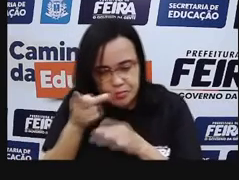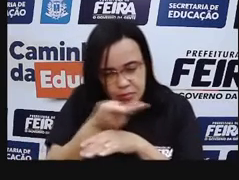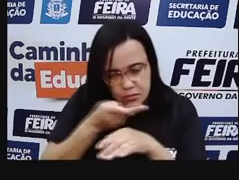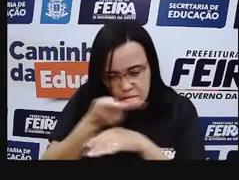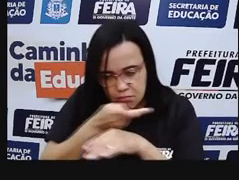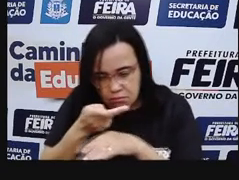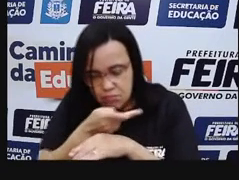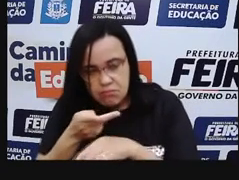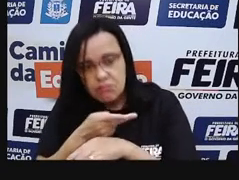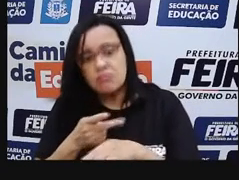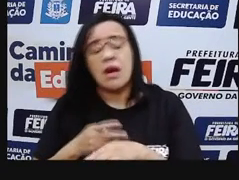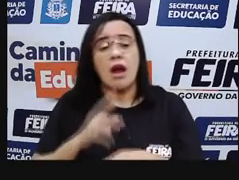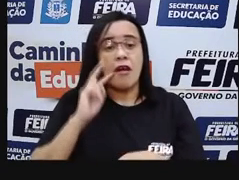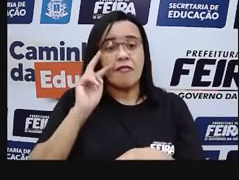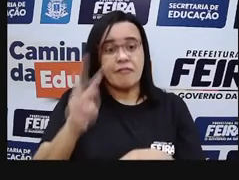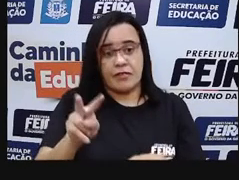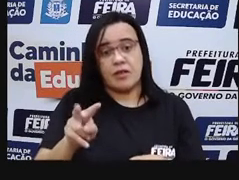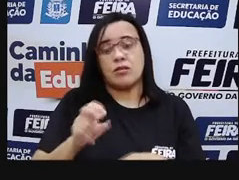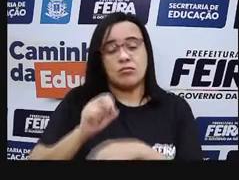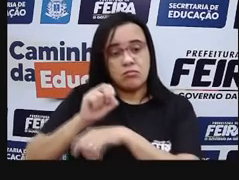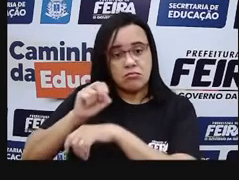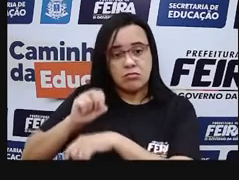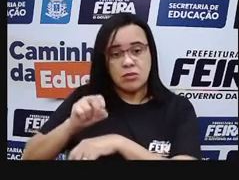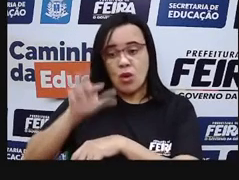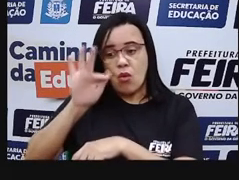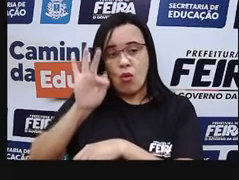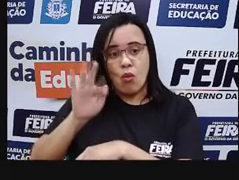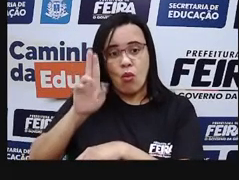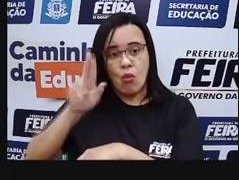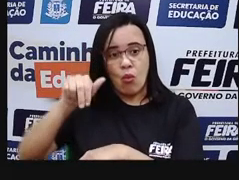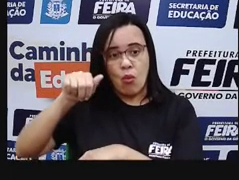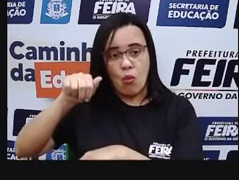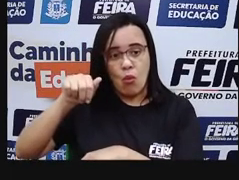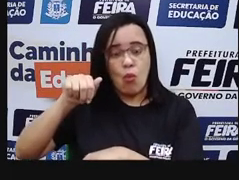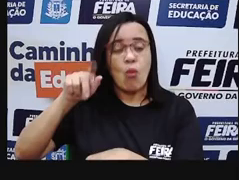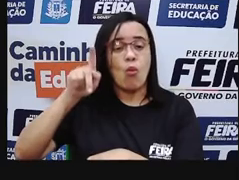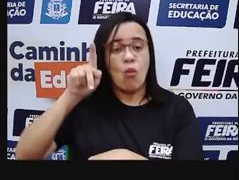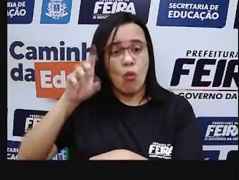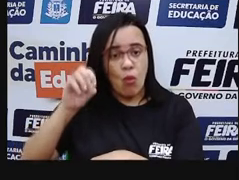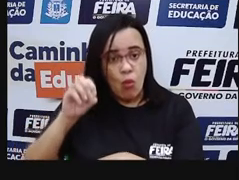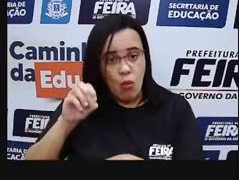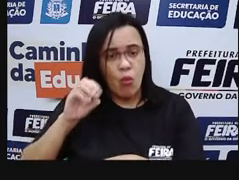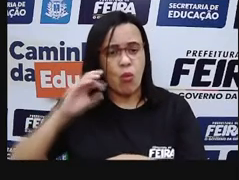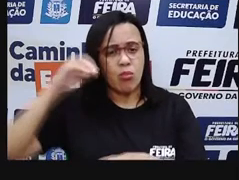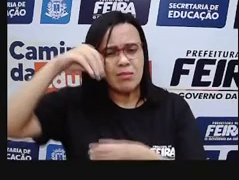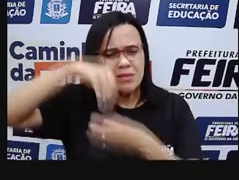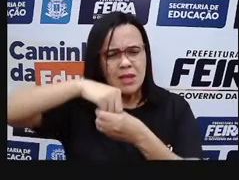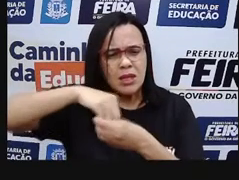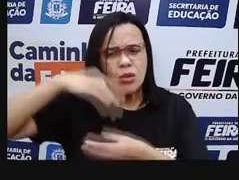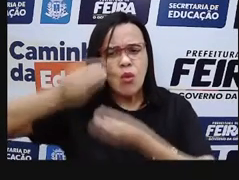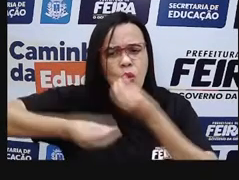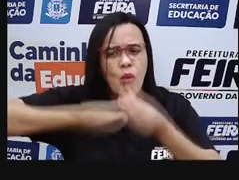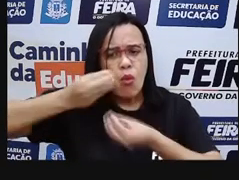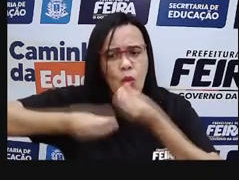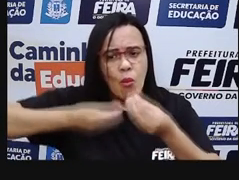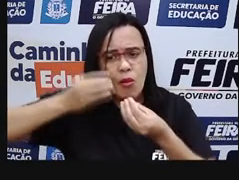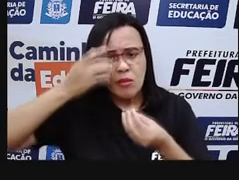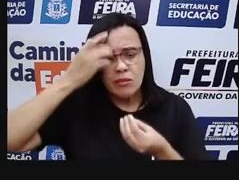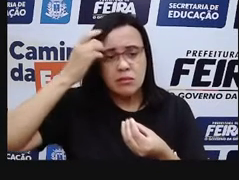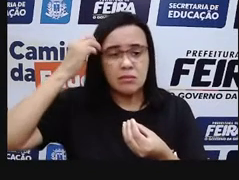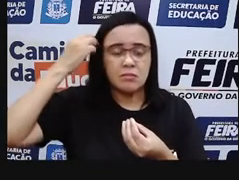né que era o fungo penicillium notatum ele gerou uma borda tá vendo aqui essa região